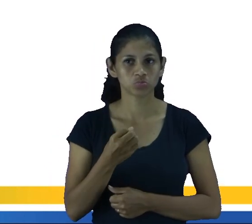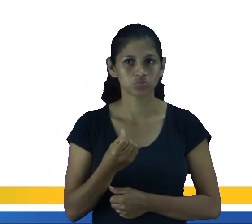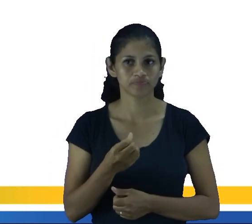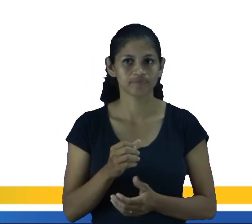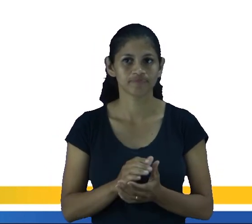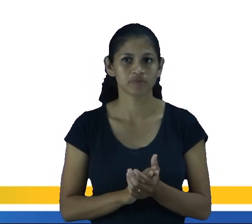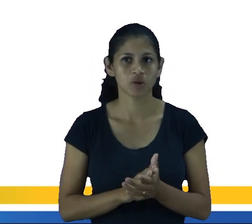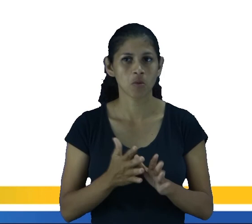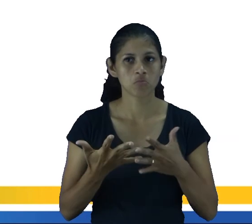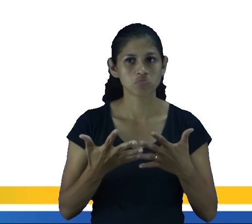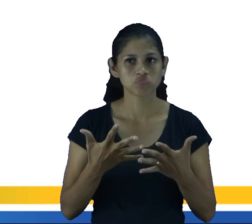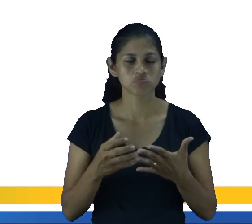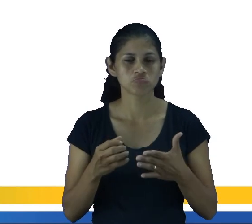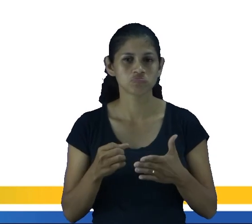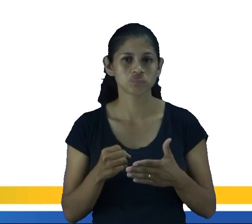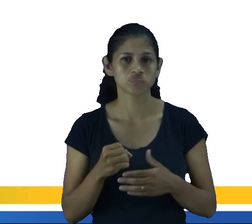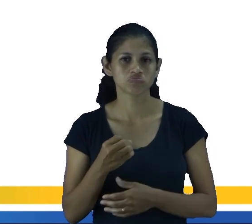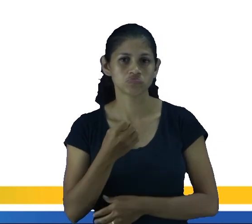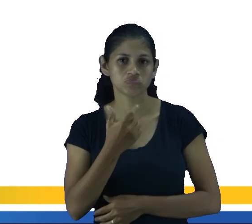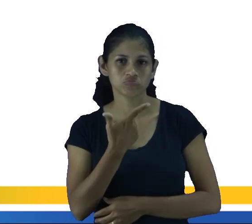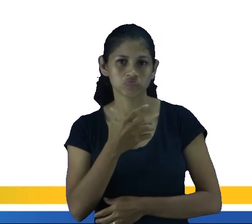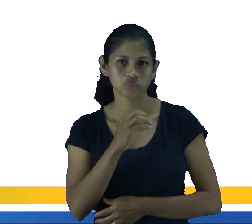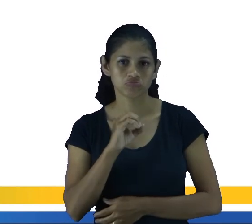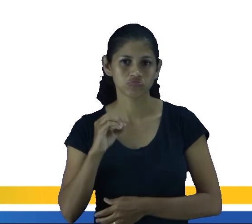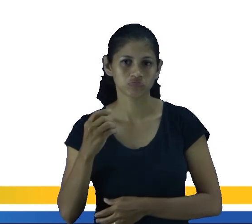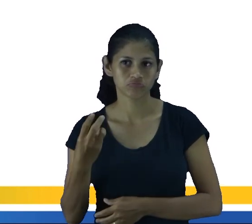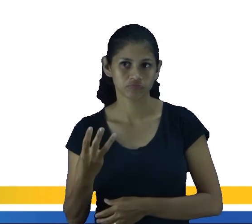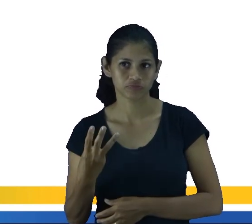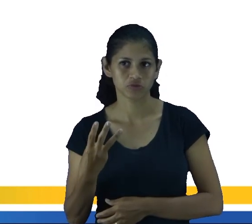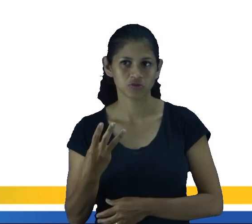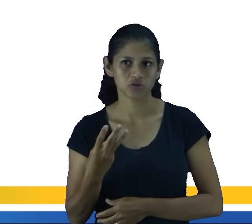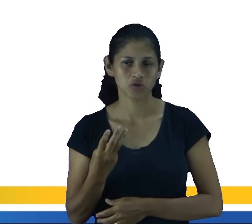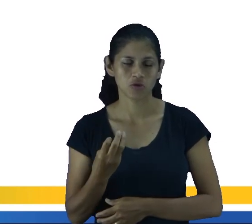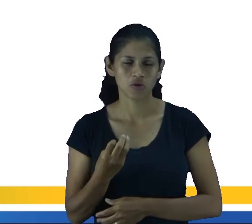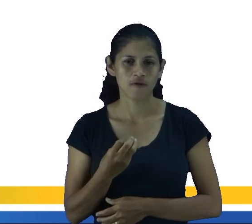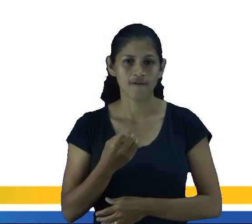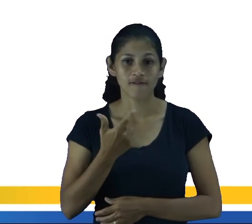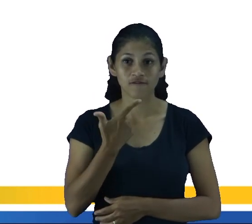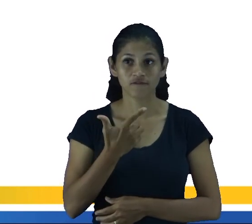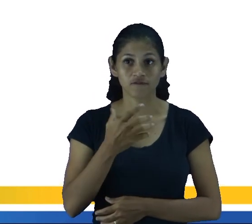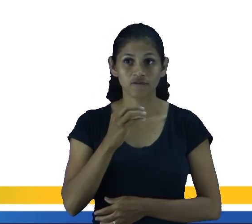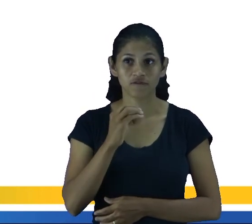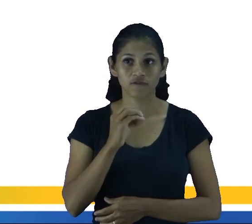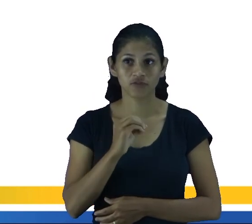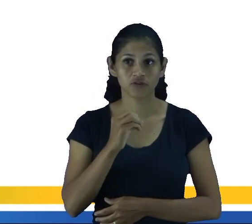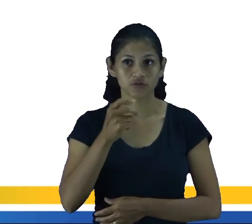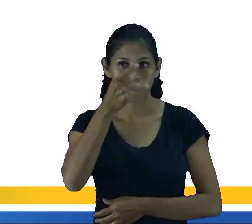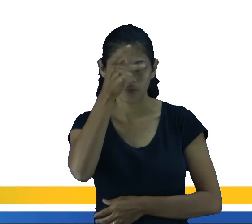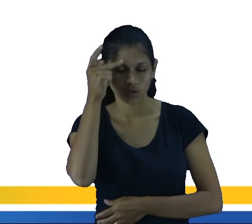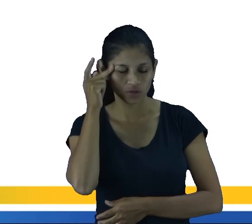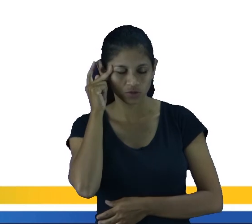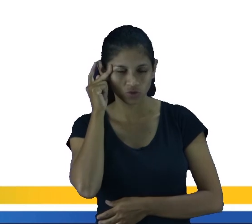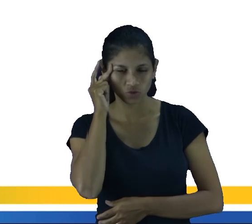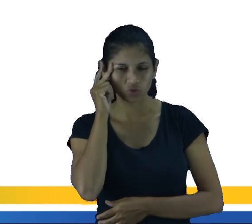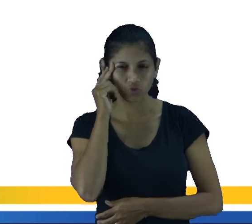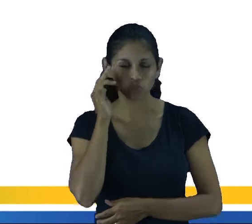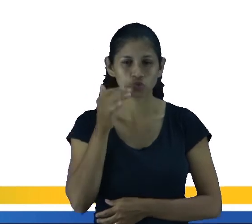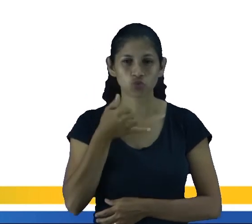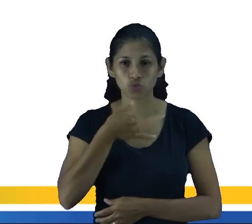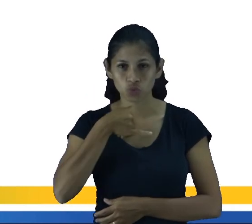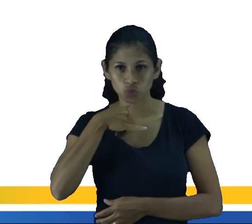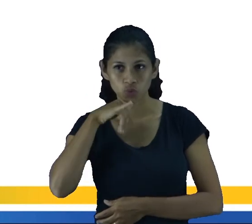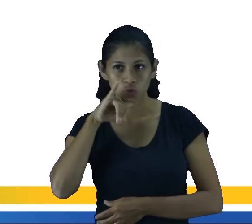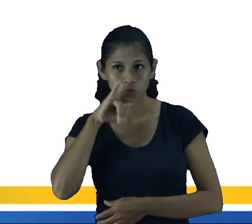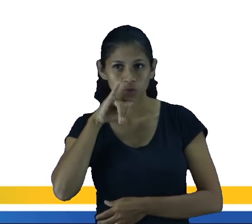2003, mais de 20 pessoas morreram no Brasil após terem ingerido uma suspensão de sulfato de bário, que é utilizado ali